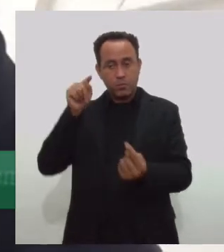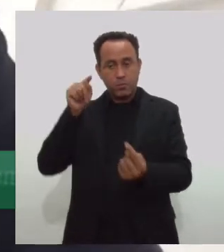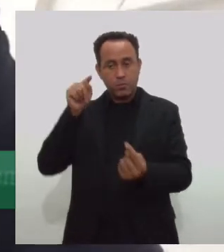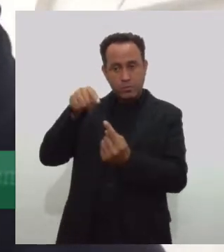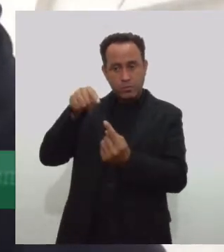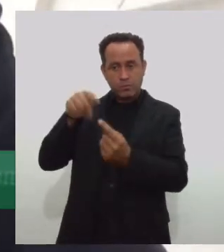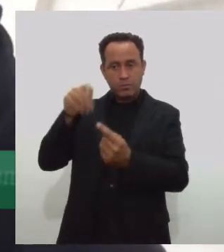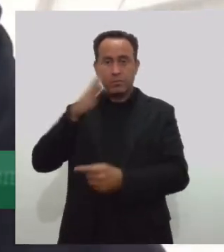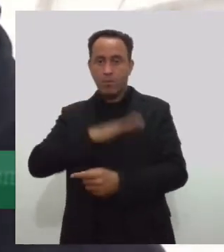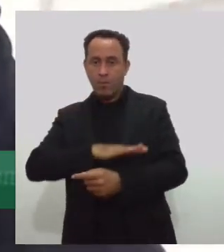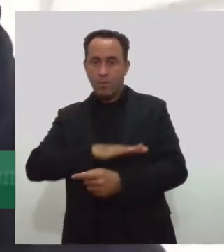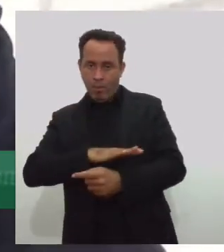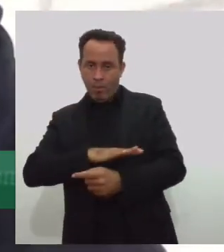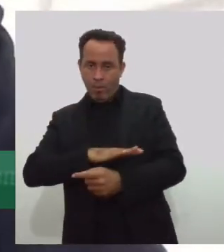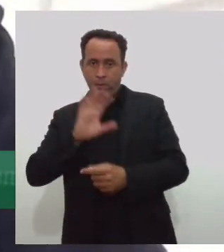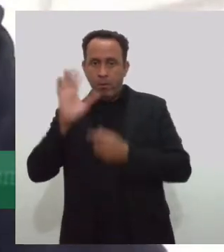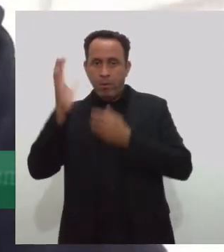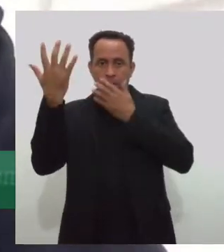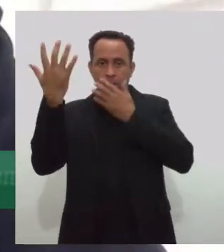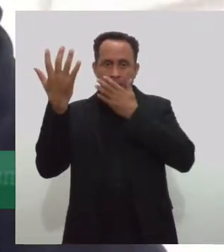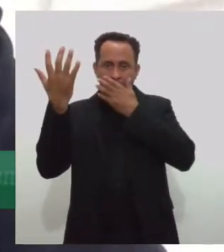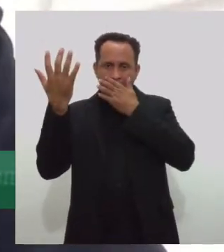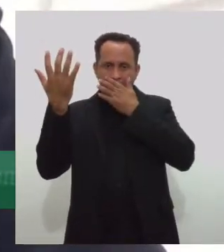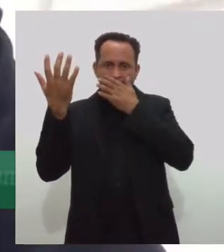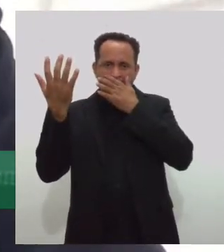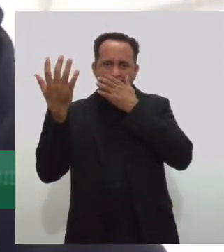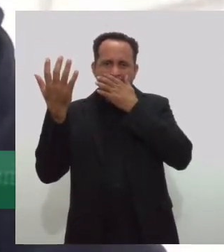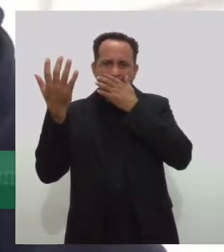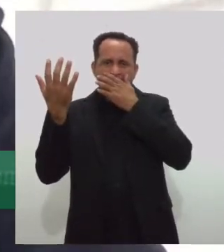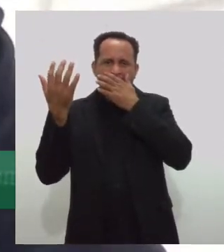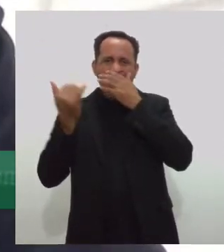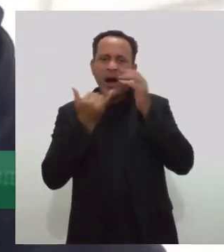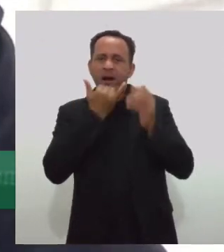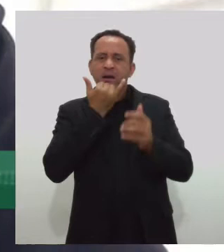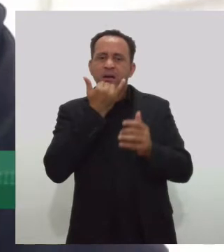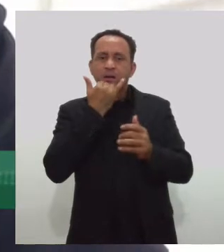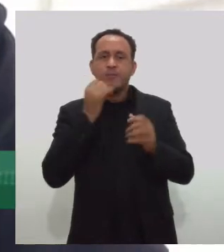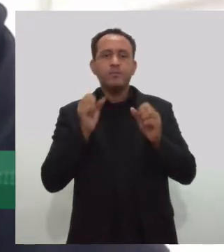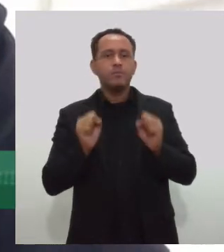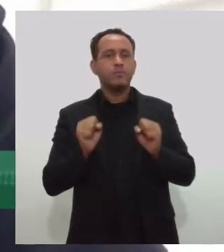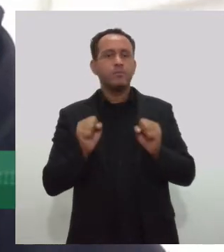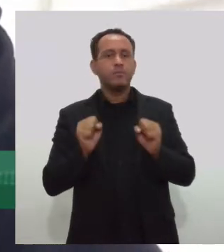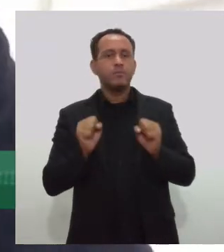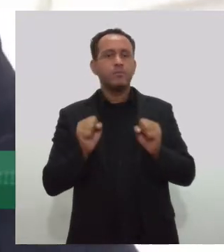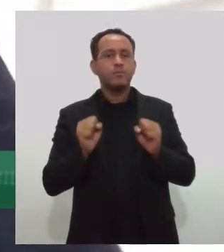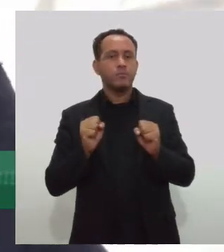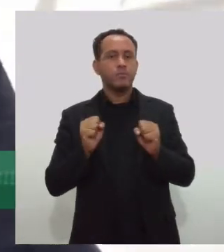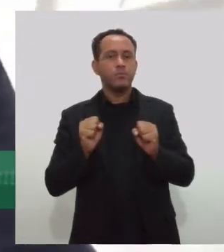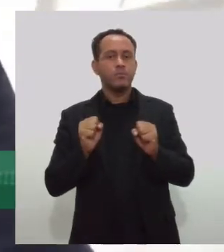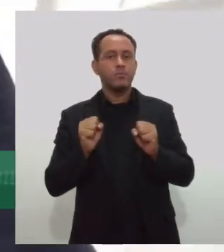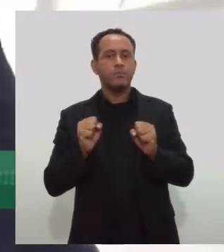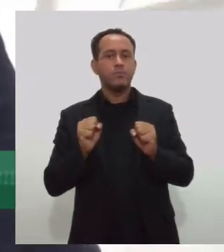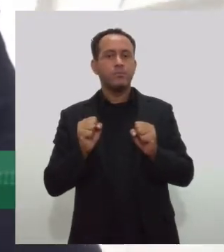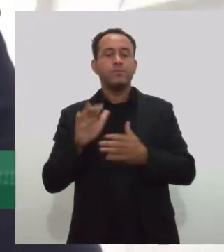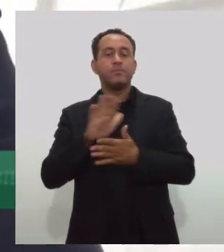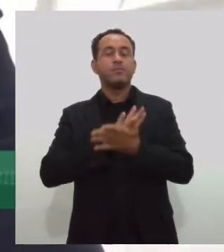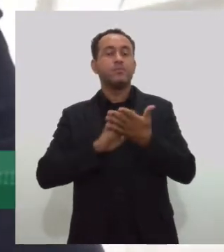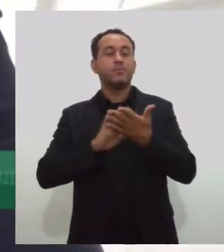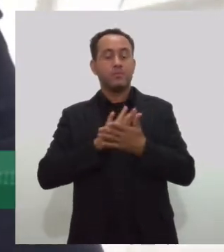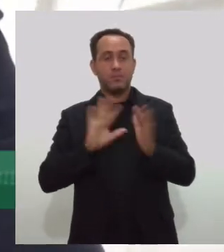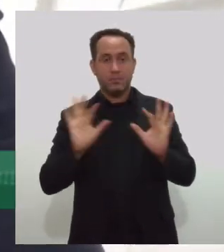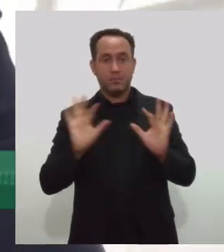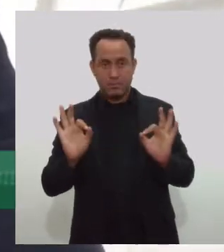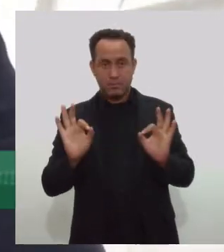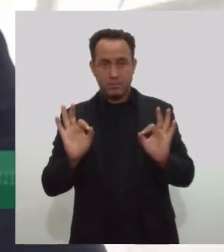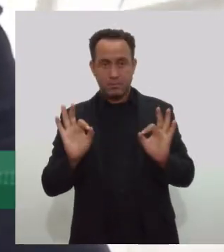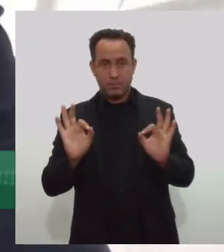deliberada, ele não poderia ser acusado de ímprobo, mesmo que tenha